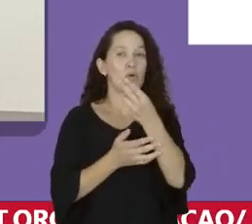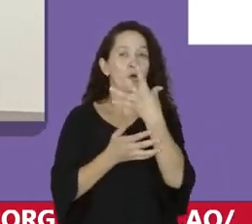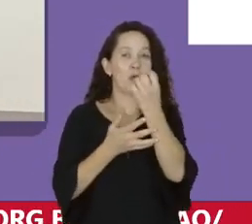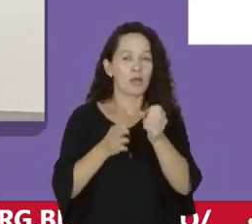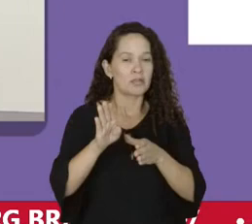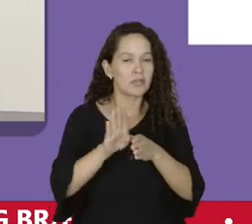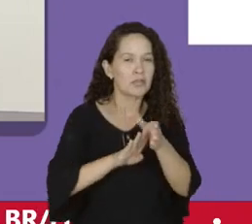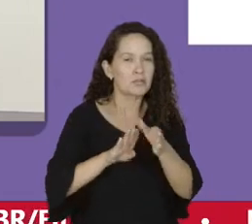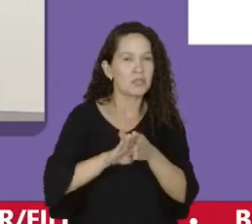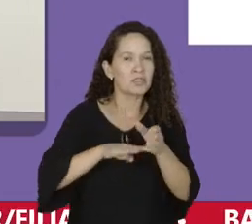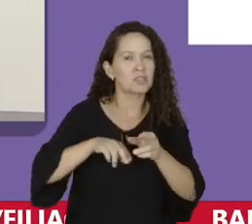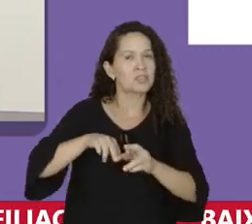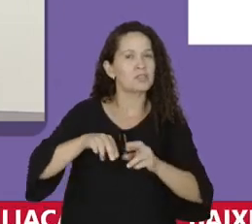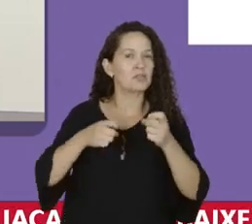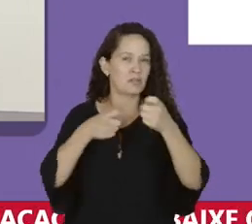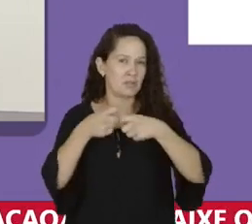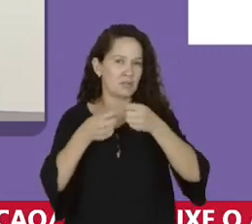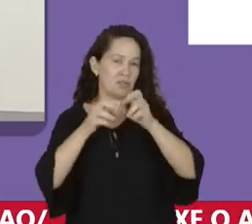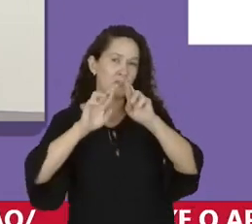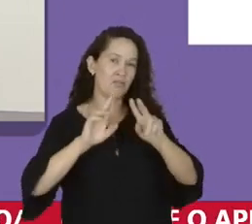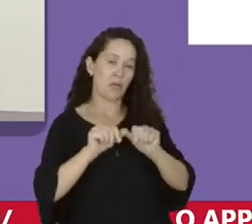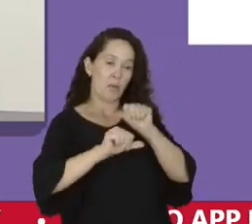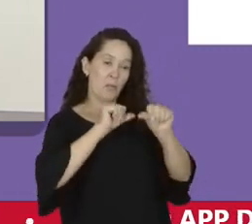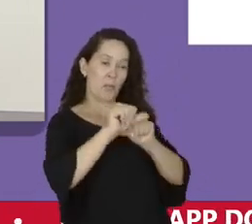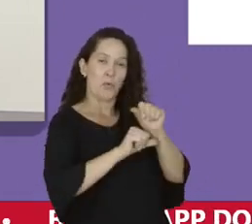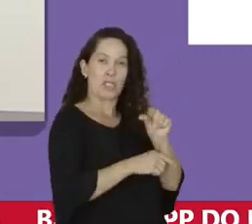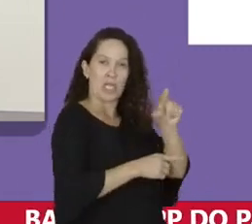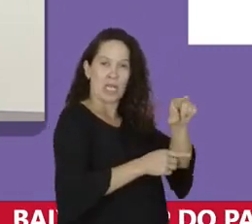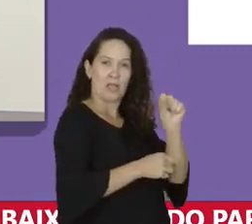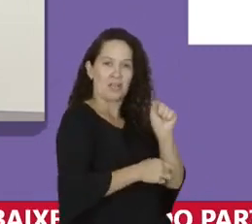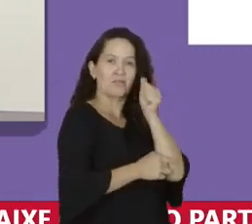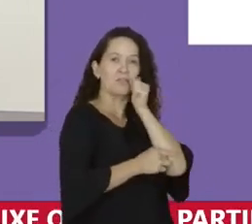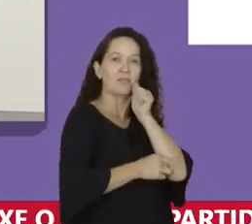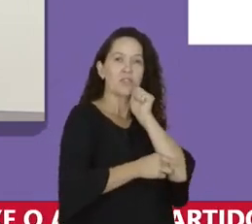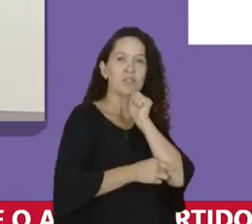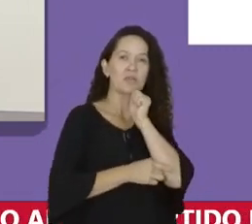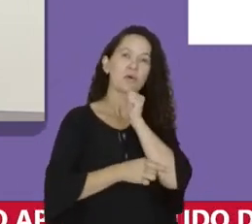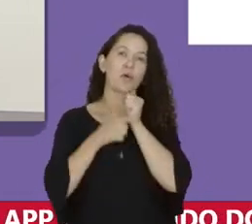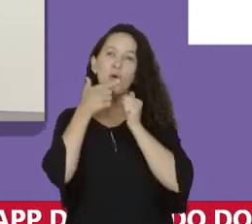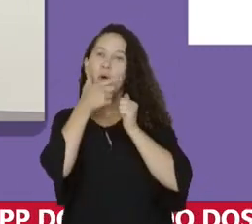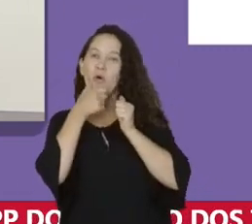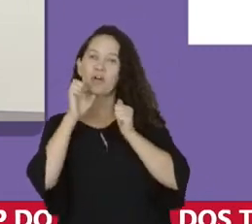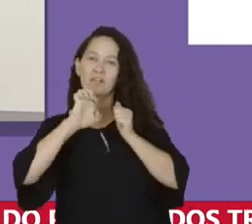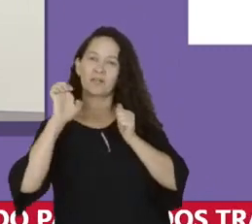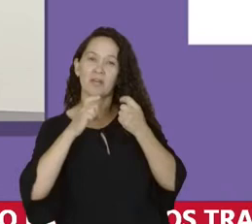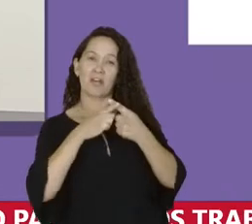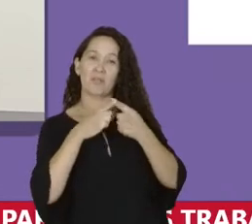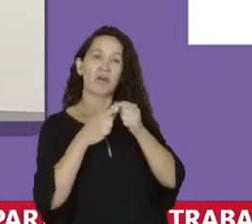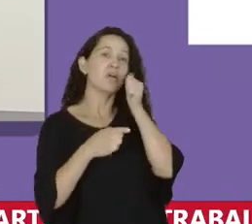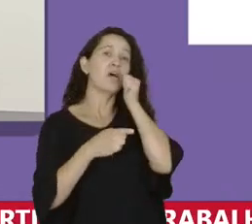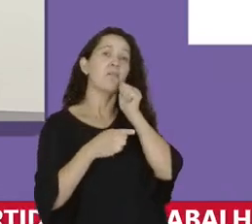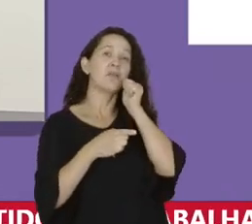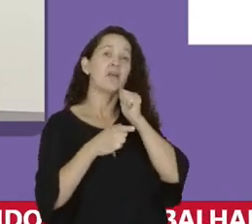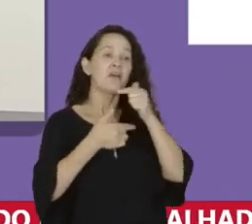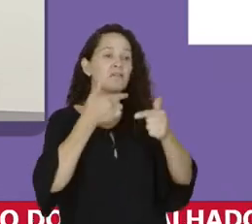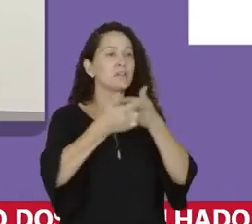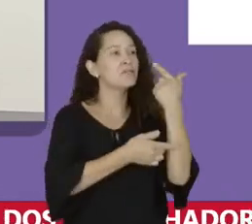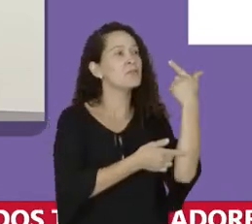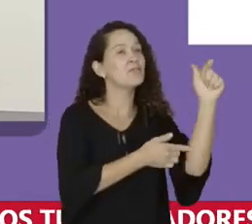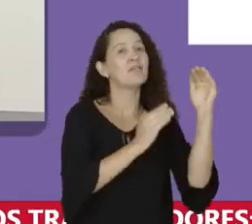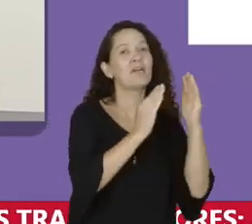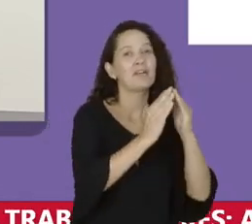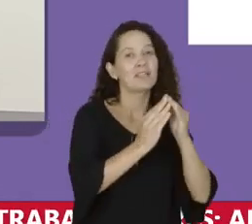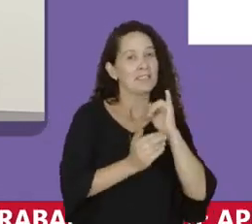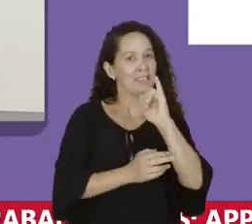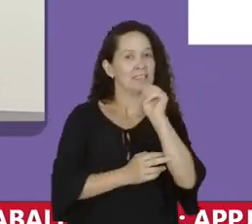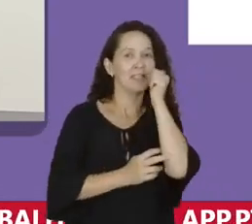uma orientação sexual diferente, se tornam as meninas lésbicas e os meninos gays, porque a mãe sai de casa. Então, se